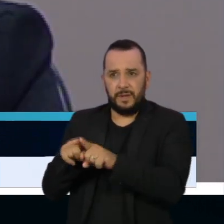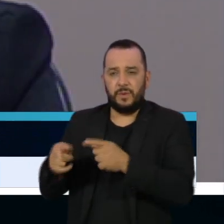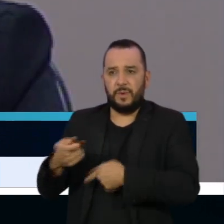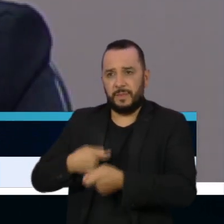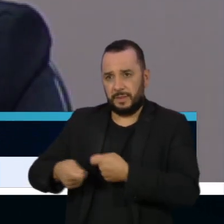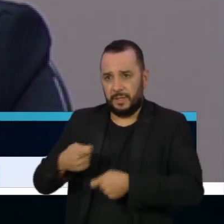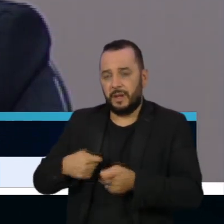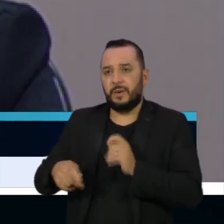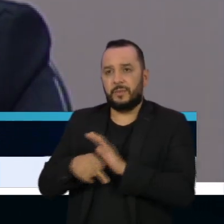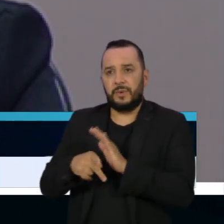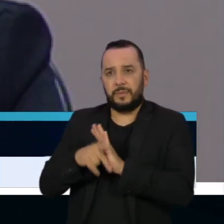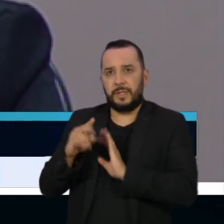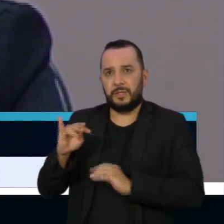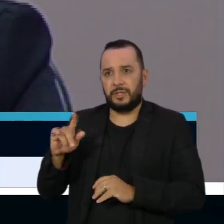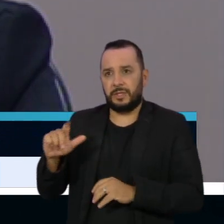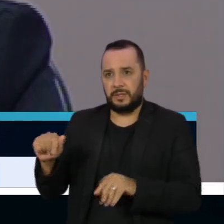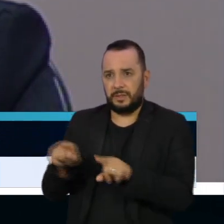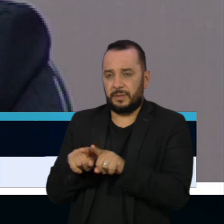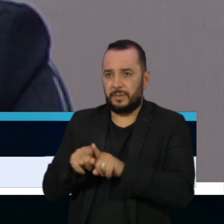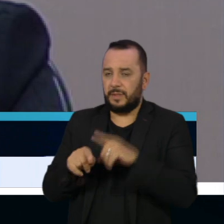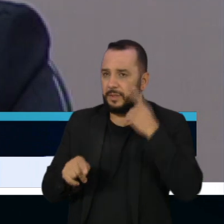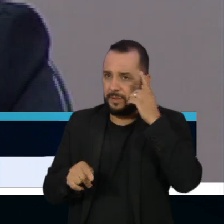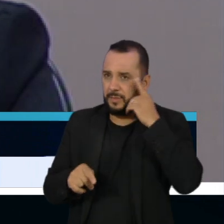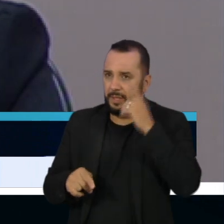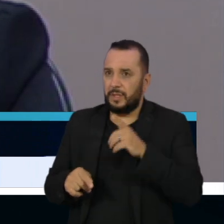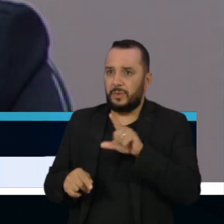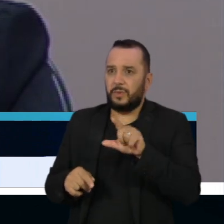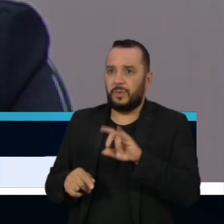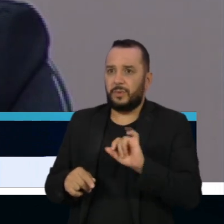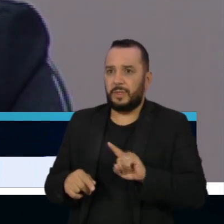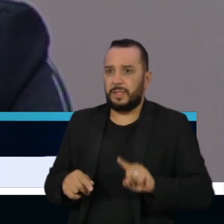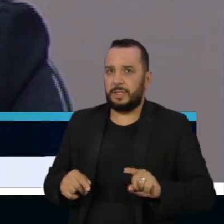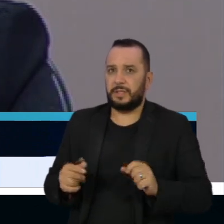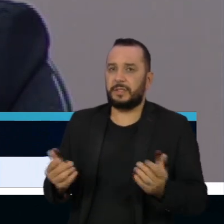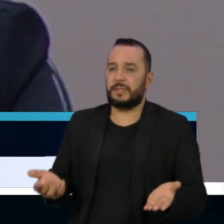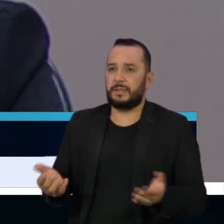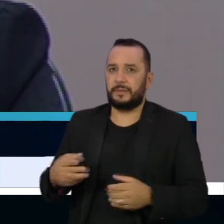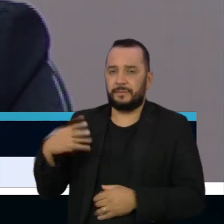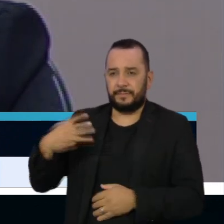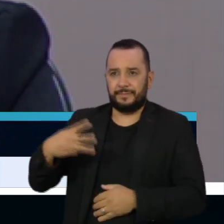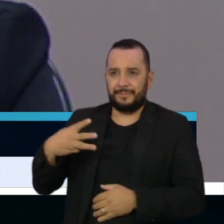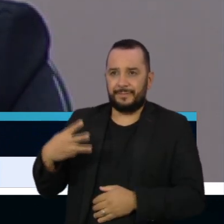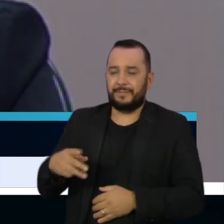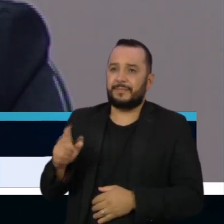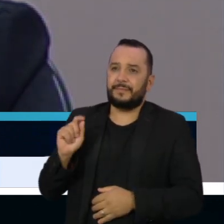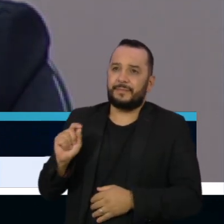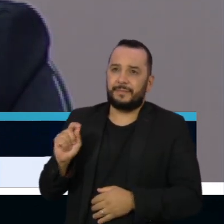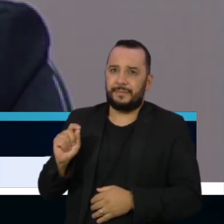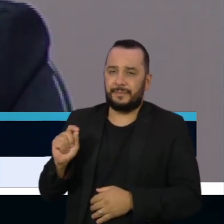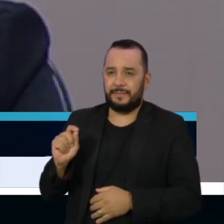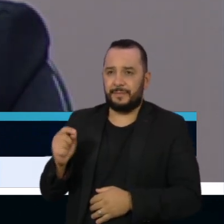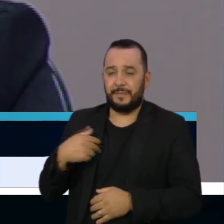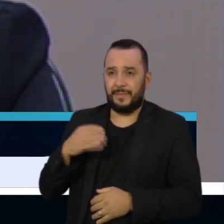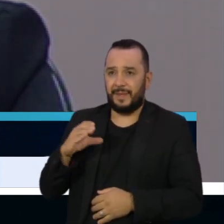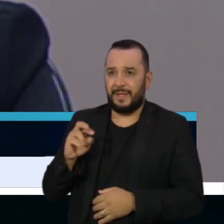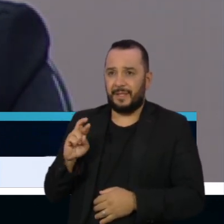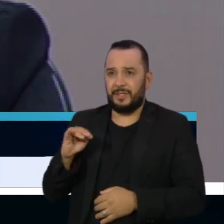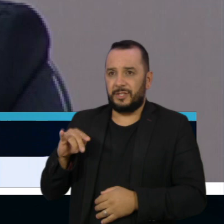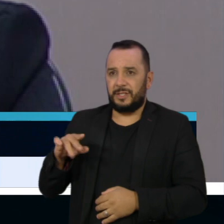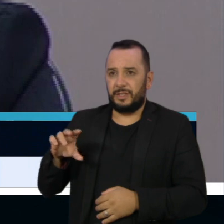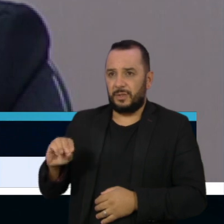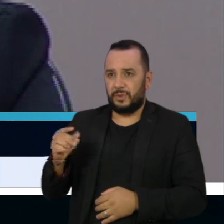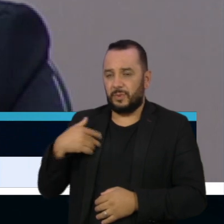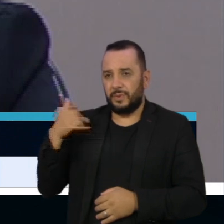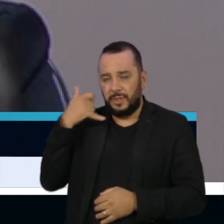entre o senhor Cristiane o deputado Luís Miranda a terceira sendo Cristiano ligou